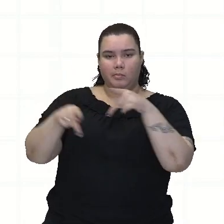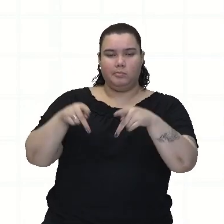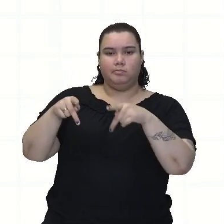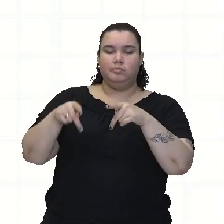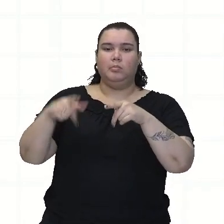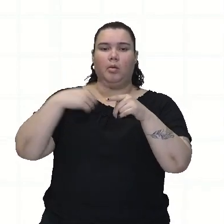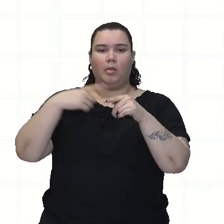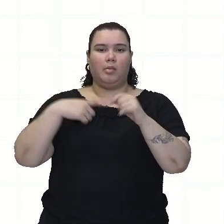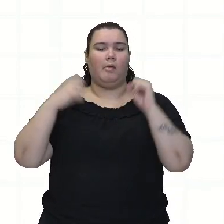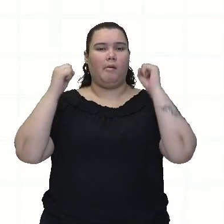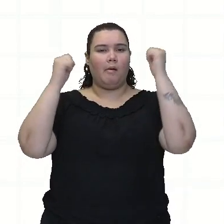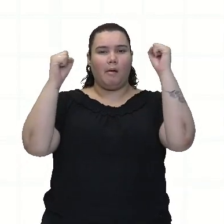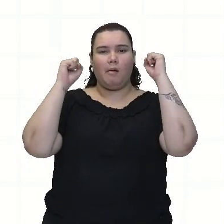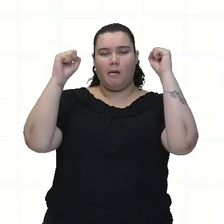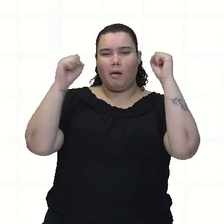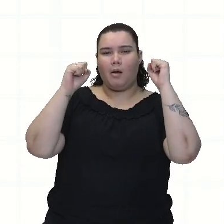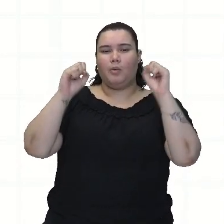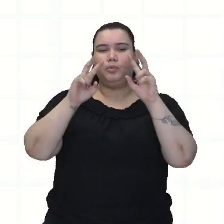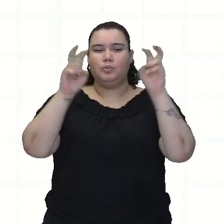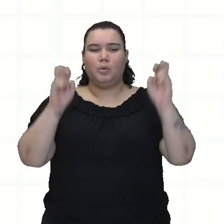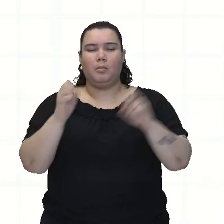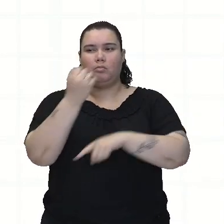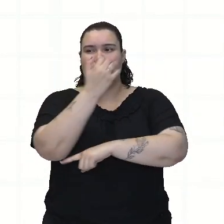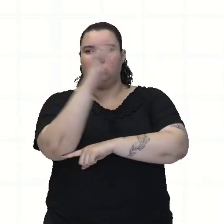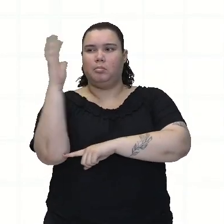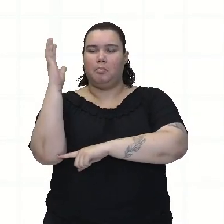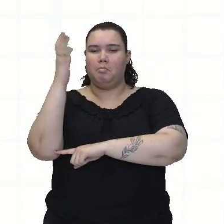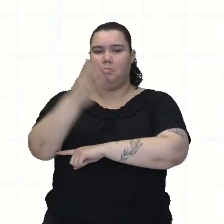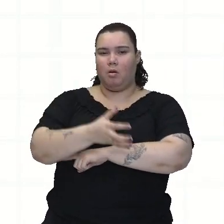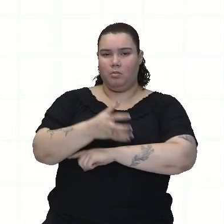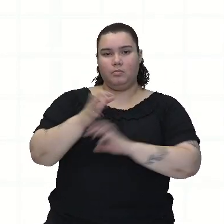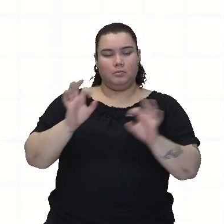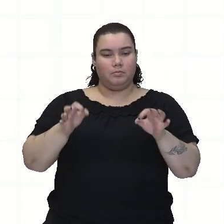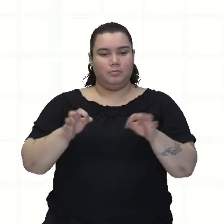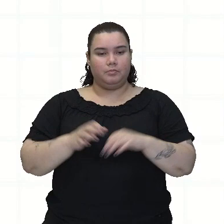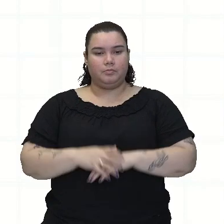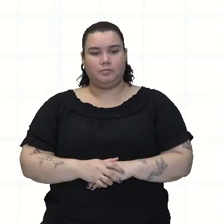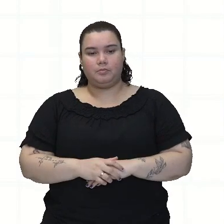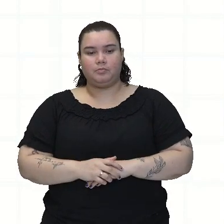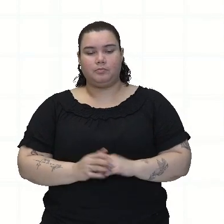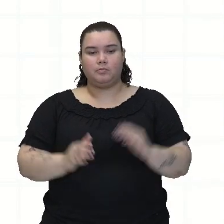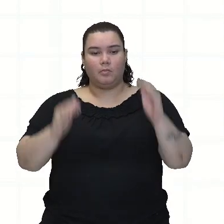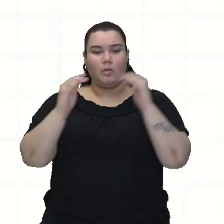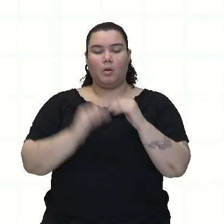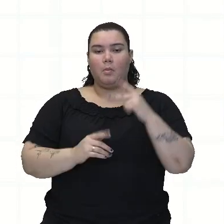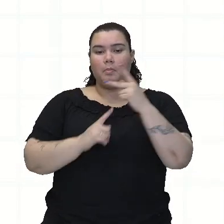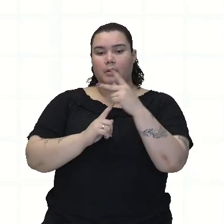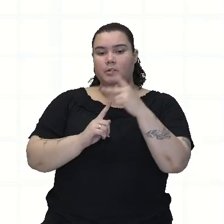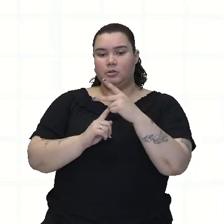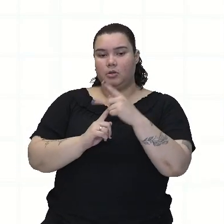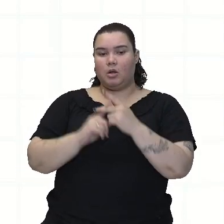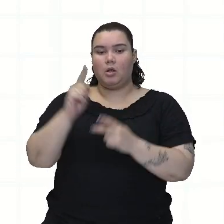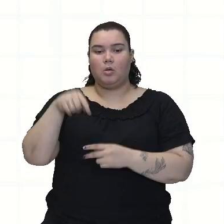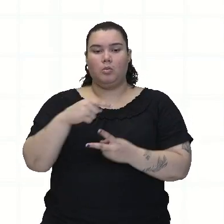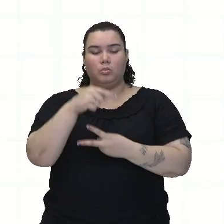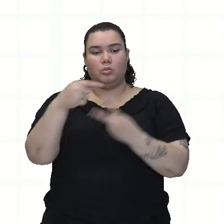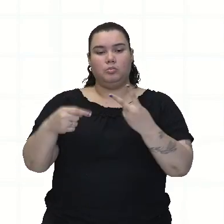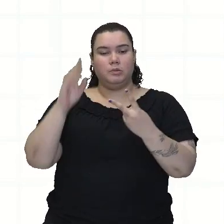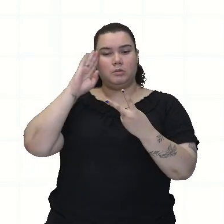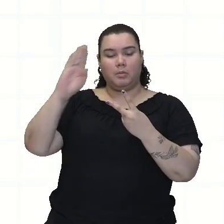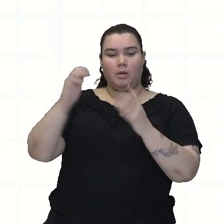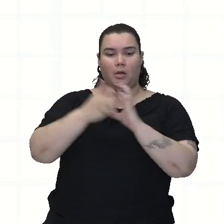Os ativistas. Encontrei o meu sujeito. E o predicado é um dos dois principais elementos de uma